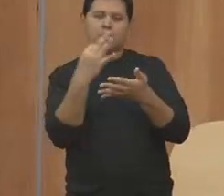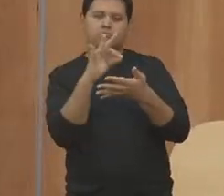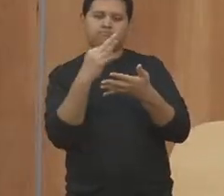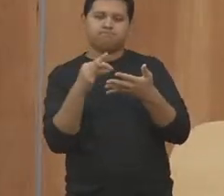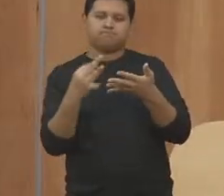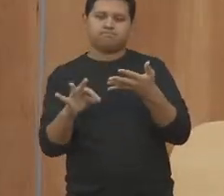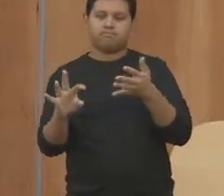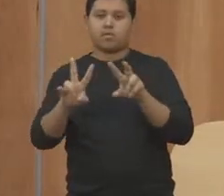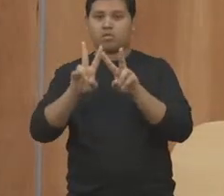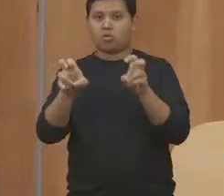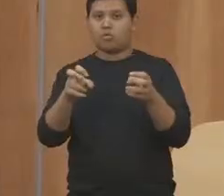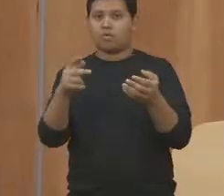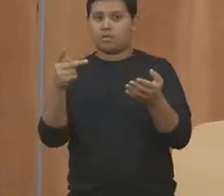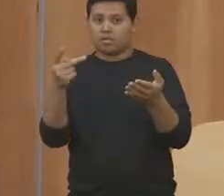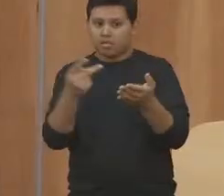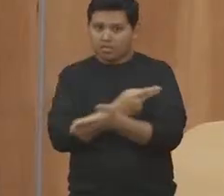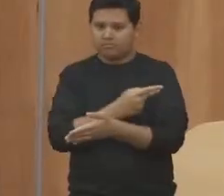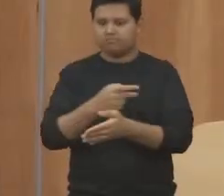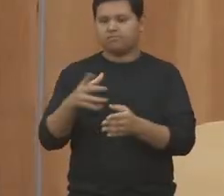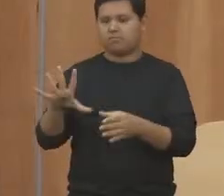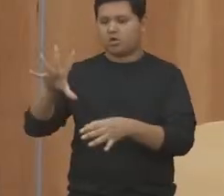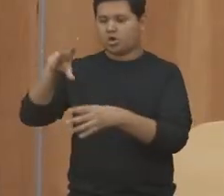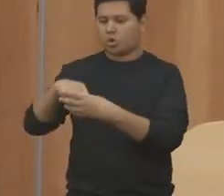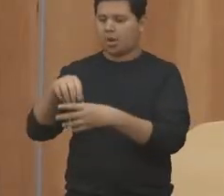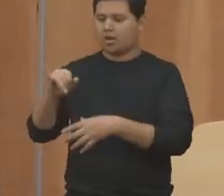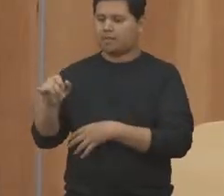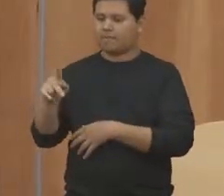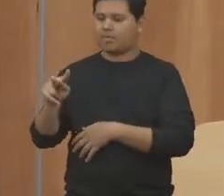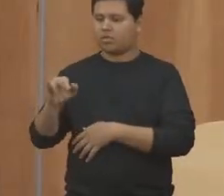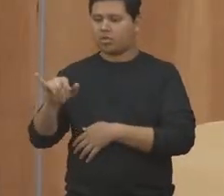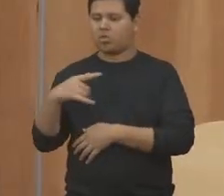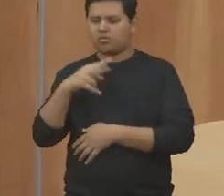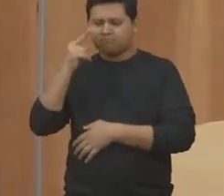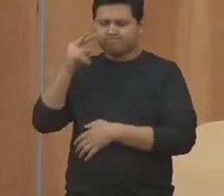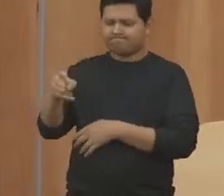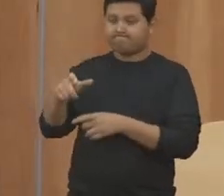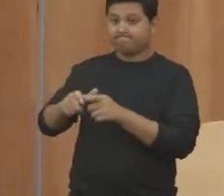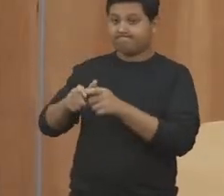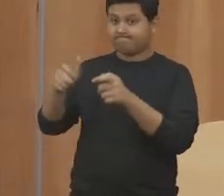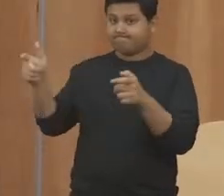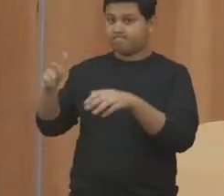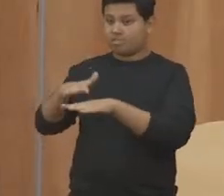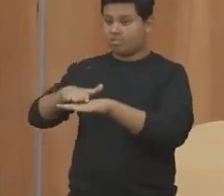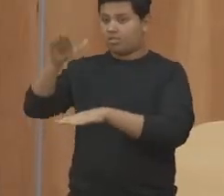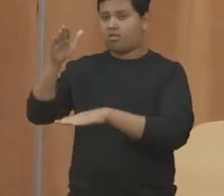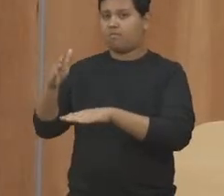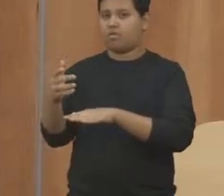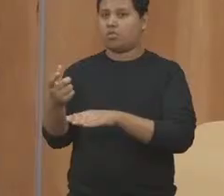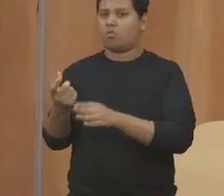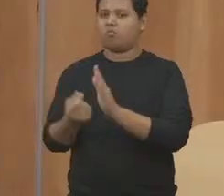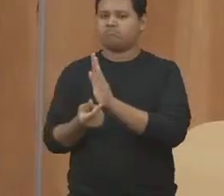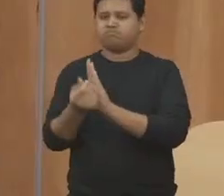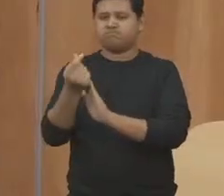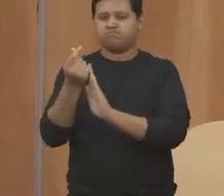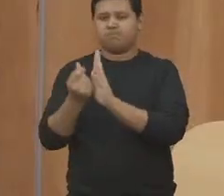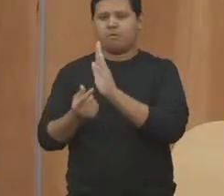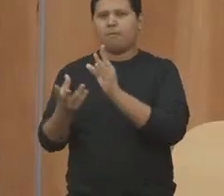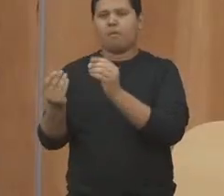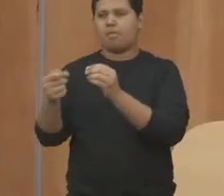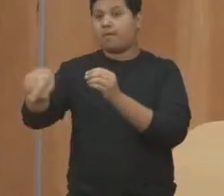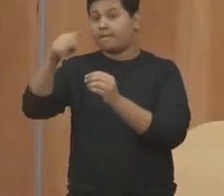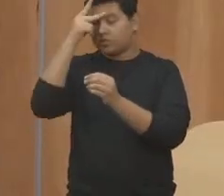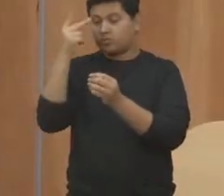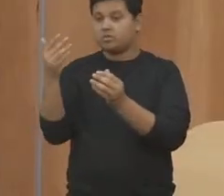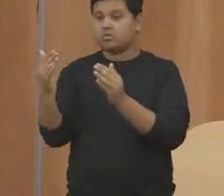E no IPTU, existem diversas áreas do município que cresceram muito, aumentou muito a quantidade de residências,